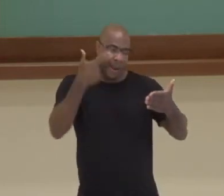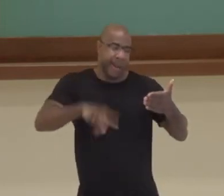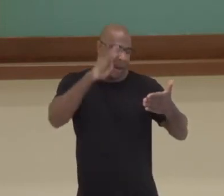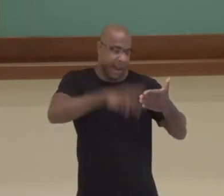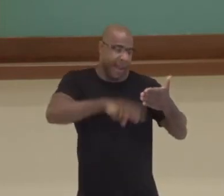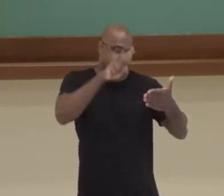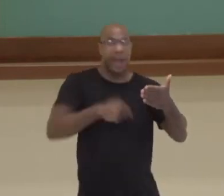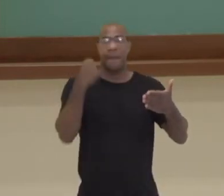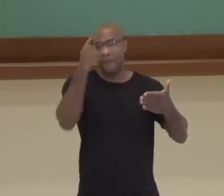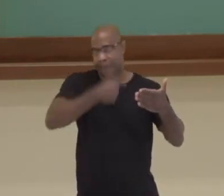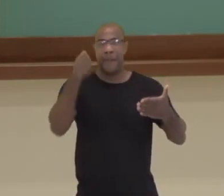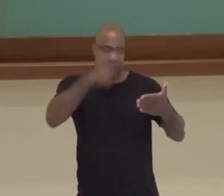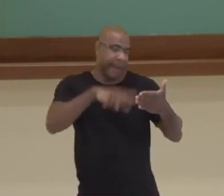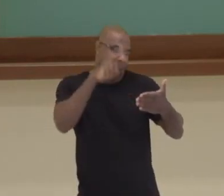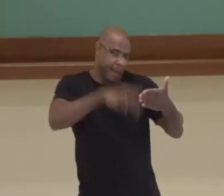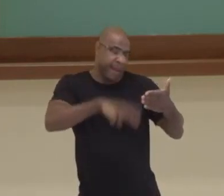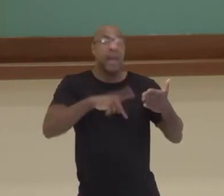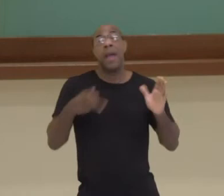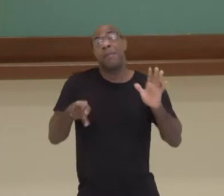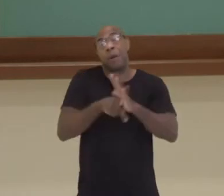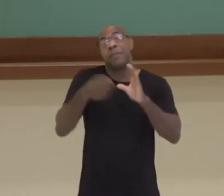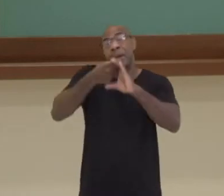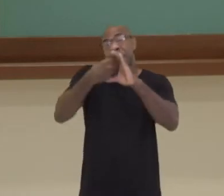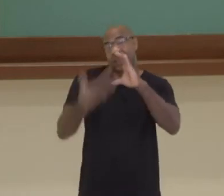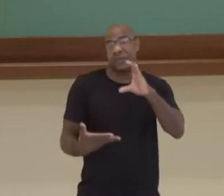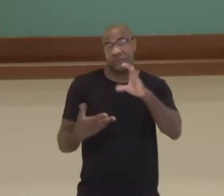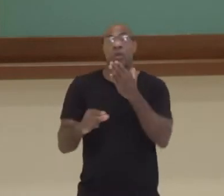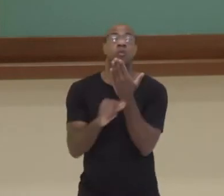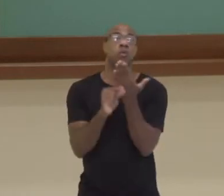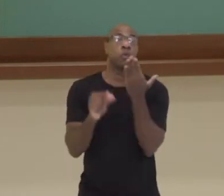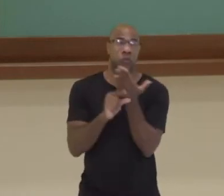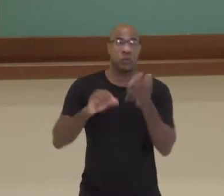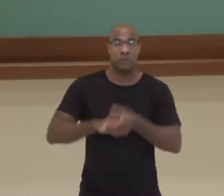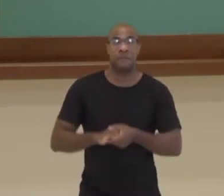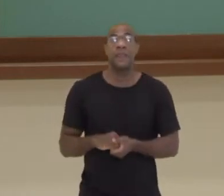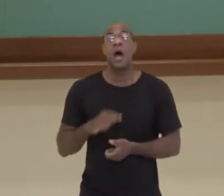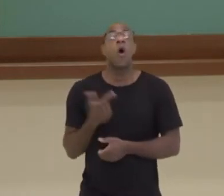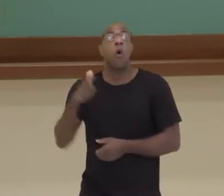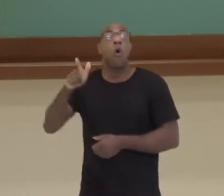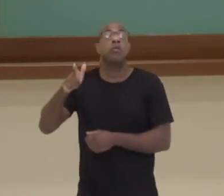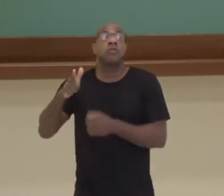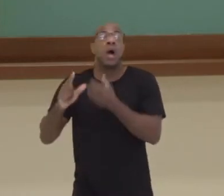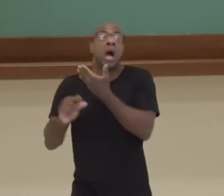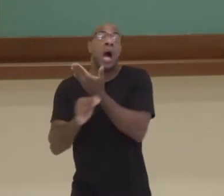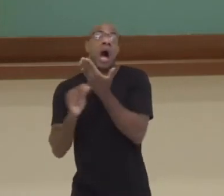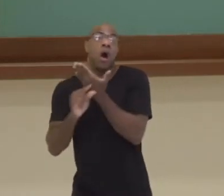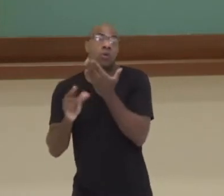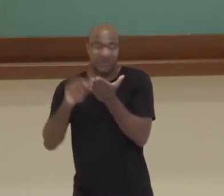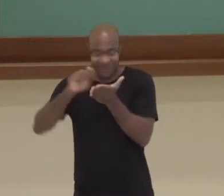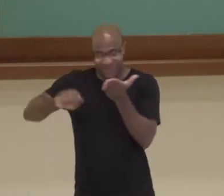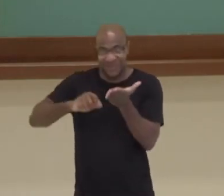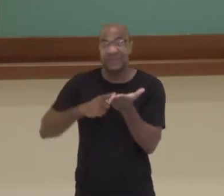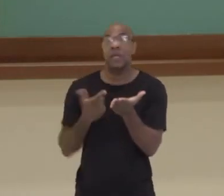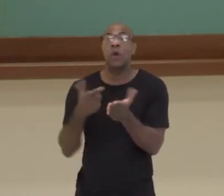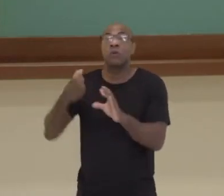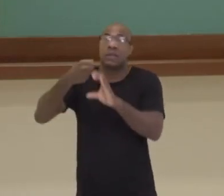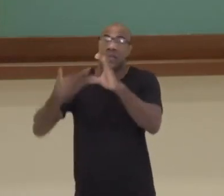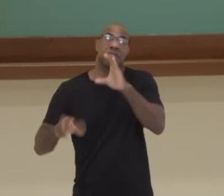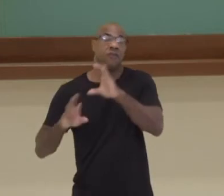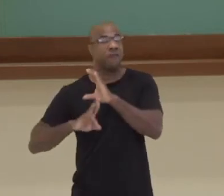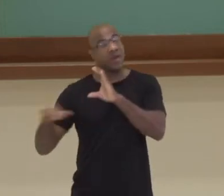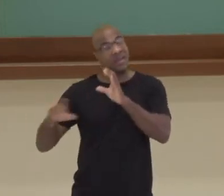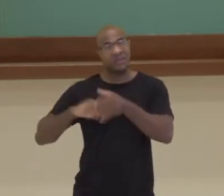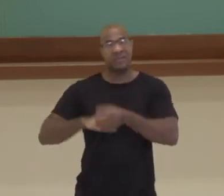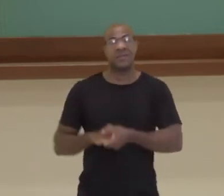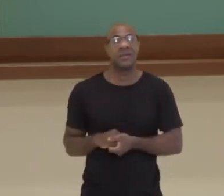uma característica do autor. Já outros autores têm outras características. O que a prof propõe? Já viu a